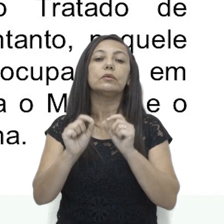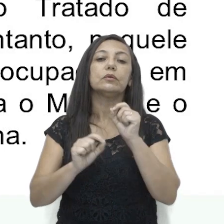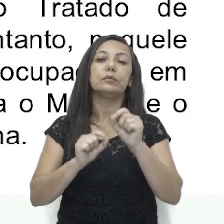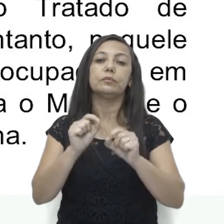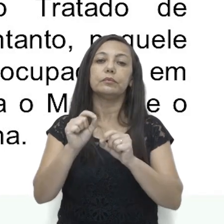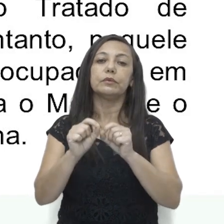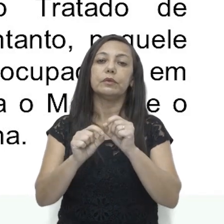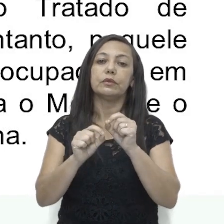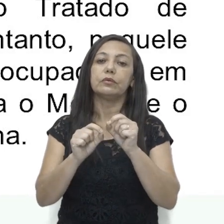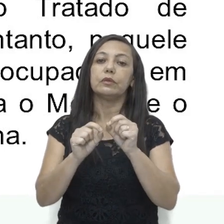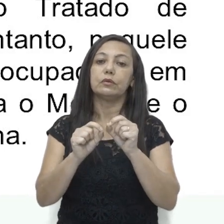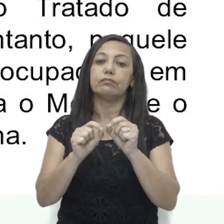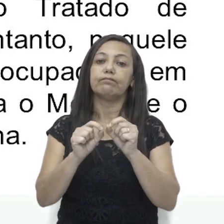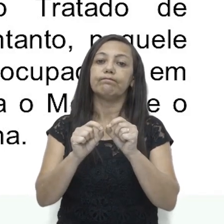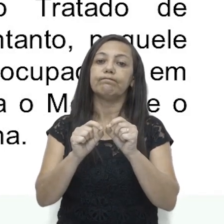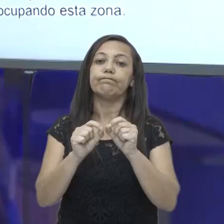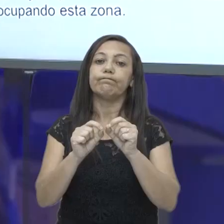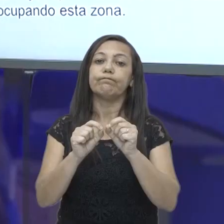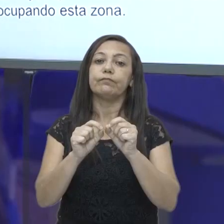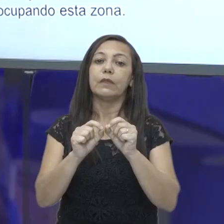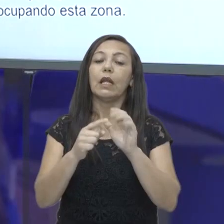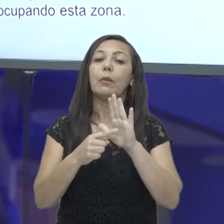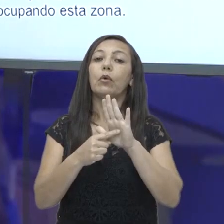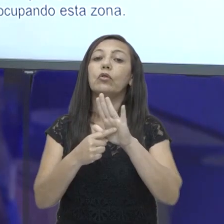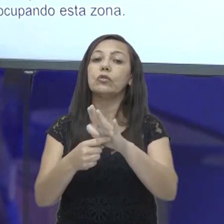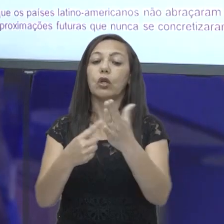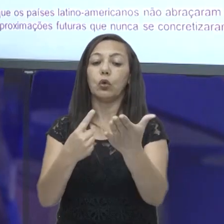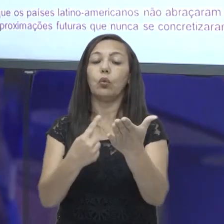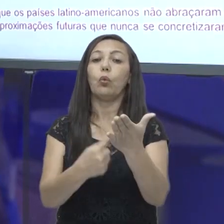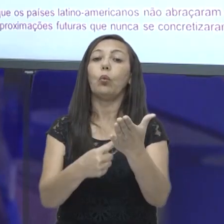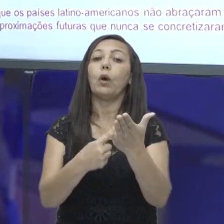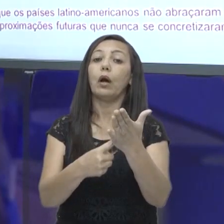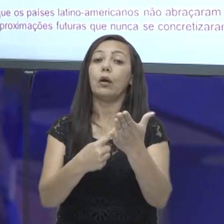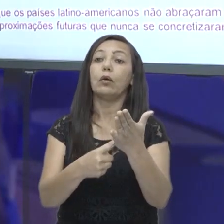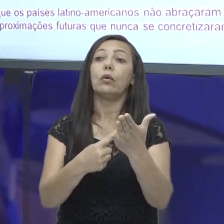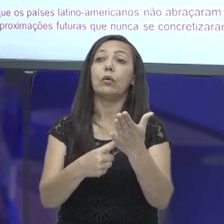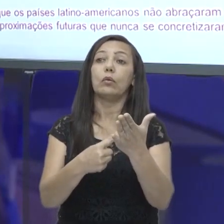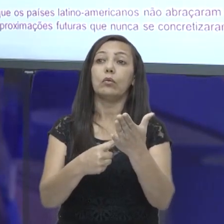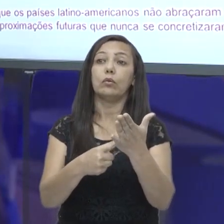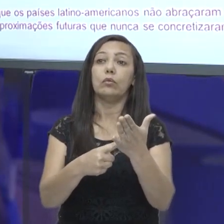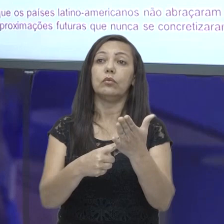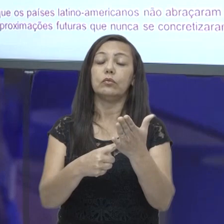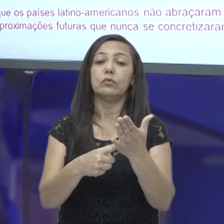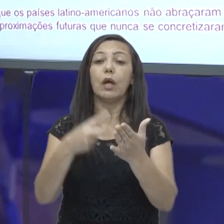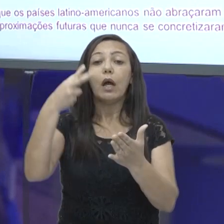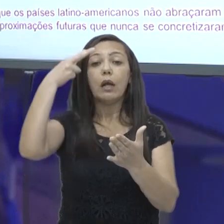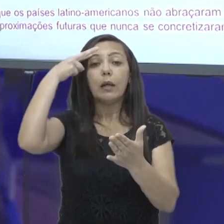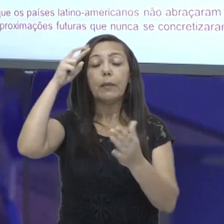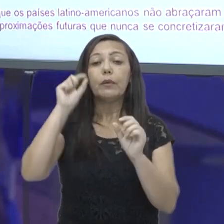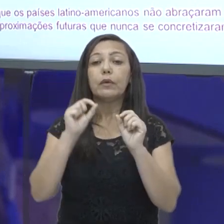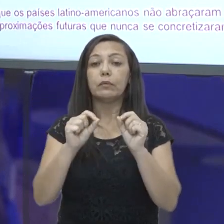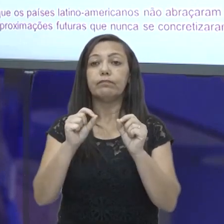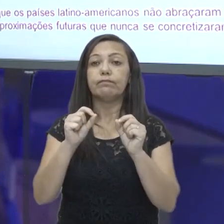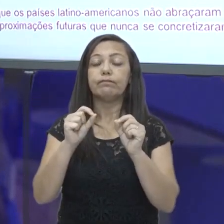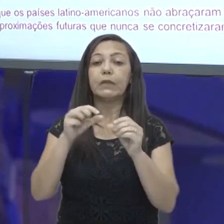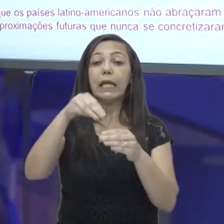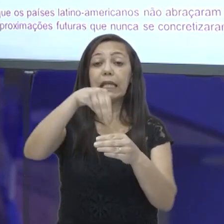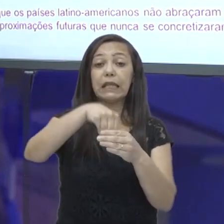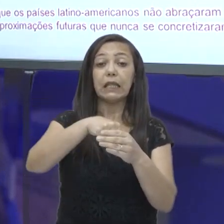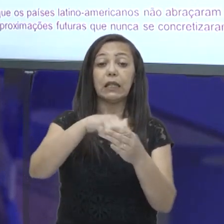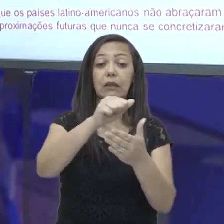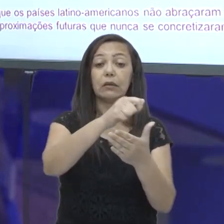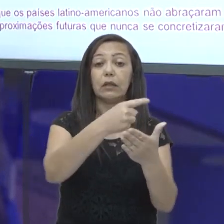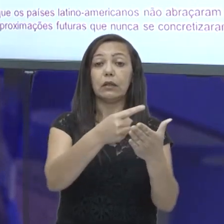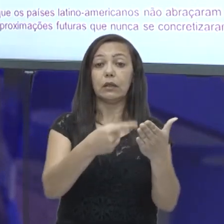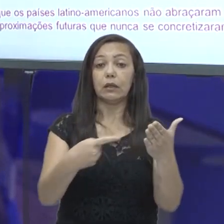ter um choque aqui com o Tratado de Tordesilhas. Passando mais aqui, nós vamos ver dentro do caderno